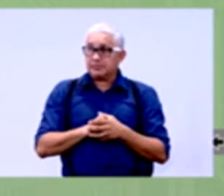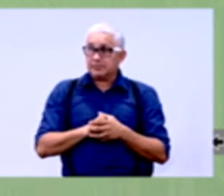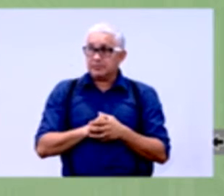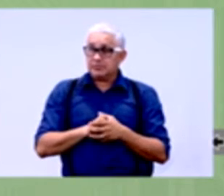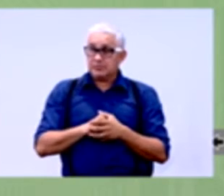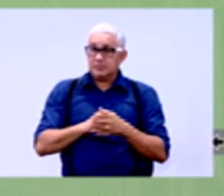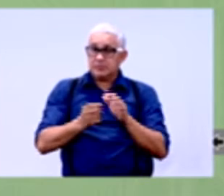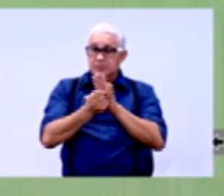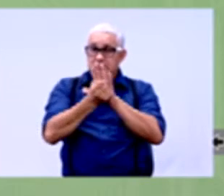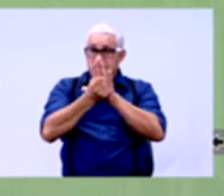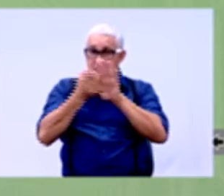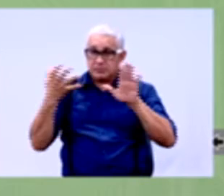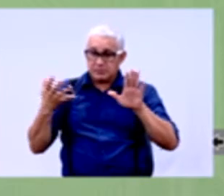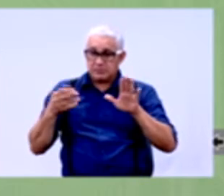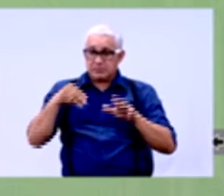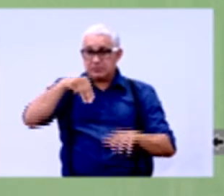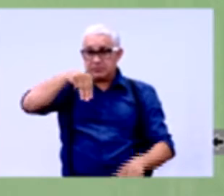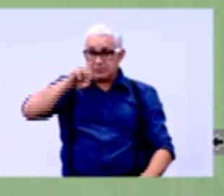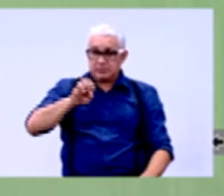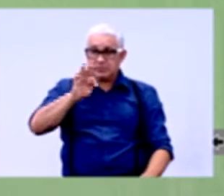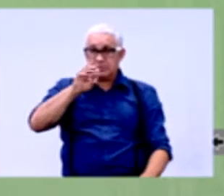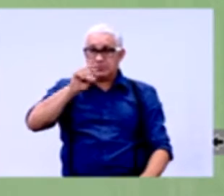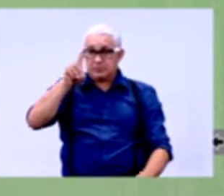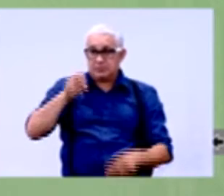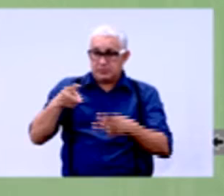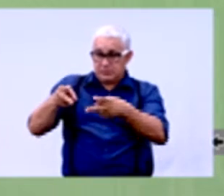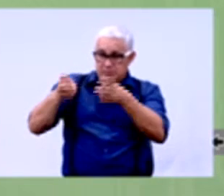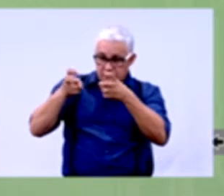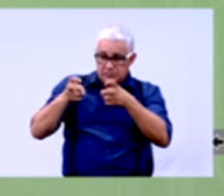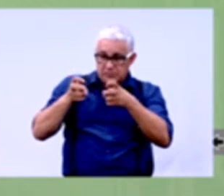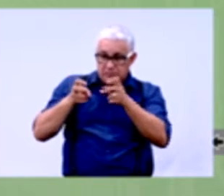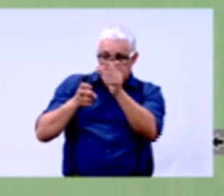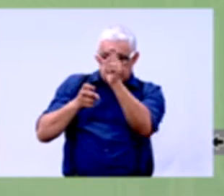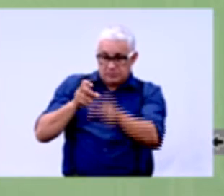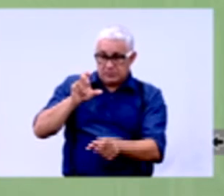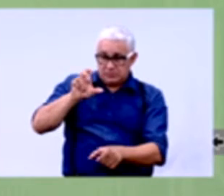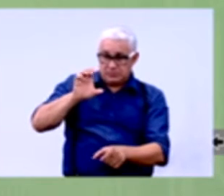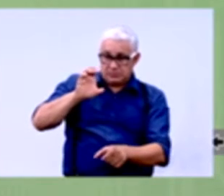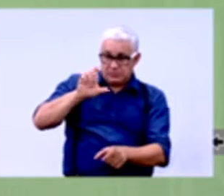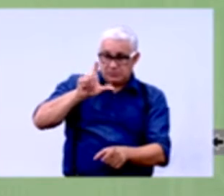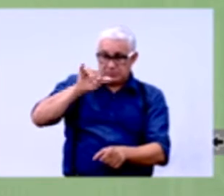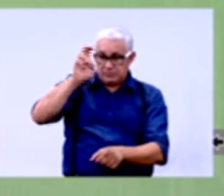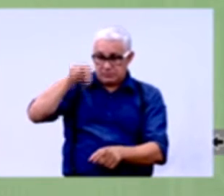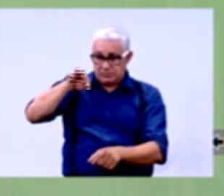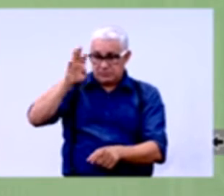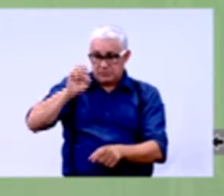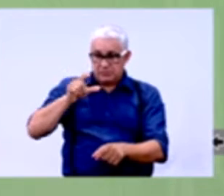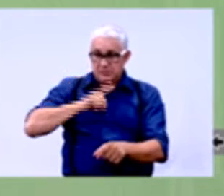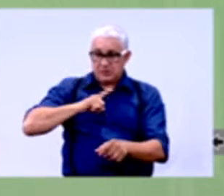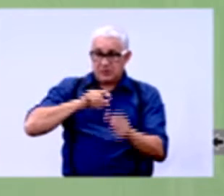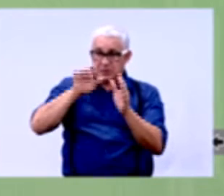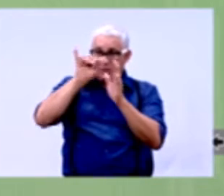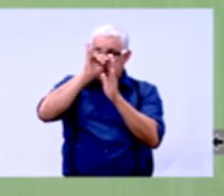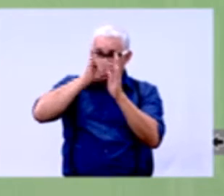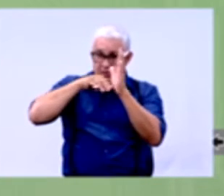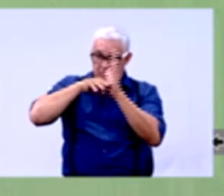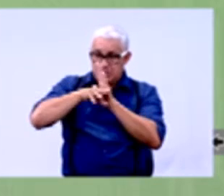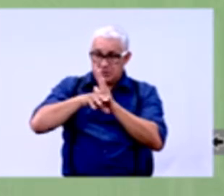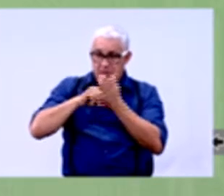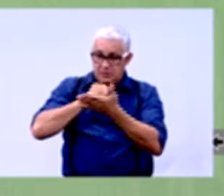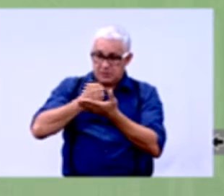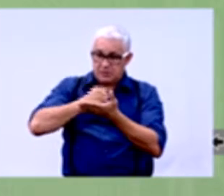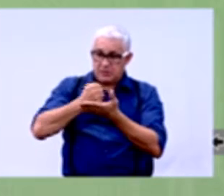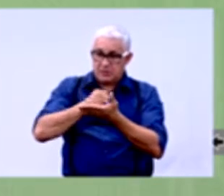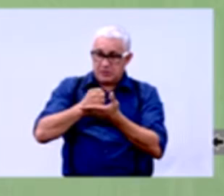de aplicação. O método identifica cliente, que está implementado na camada de